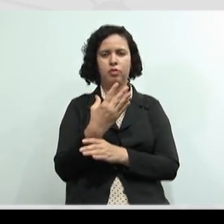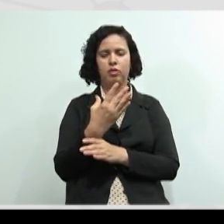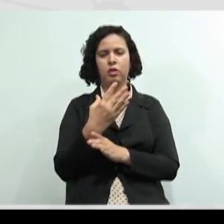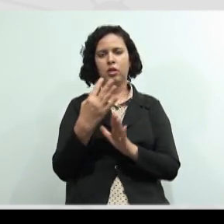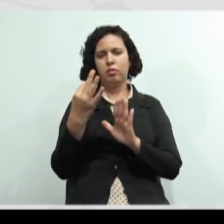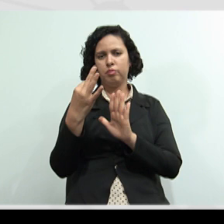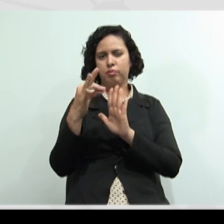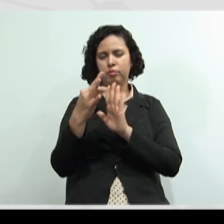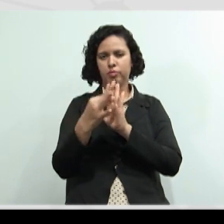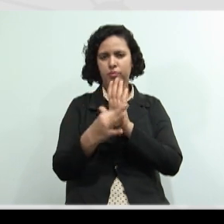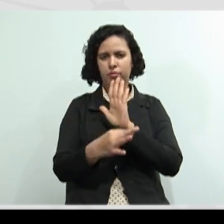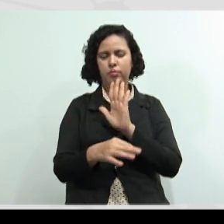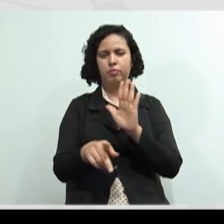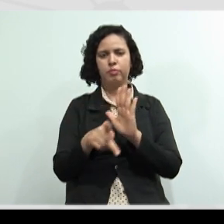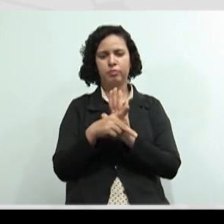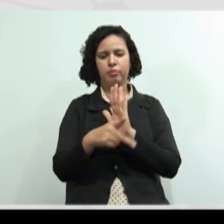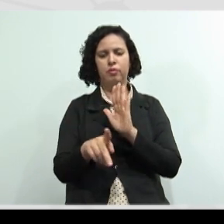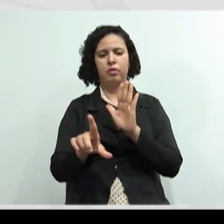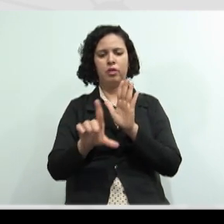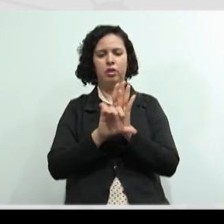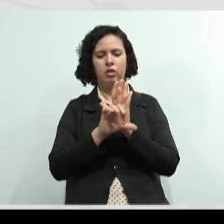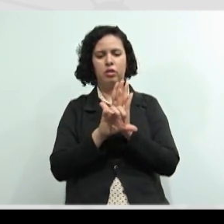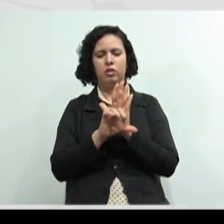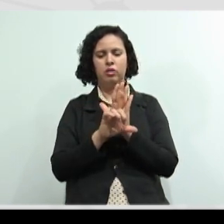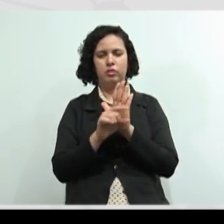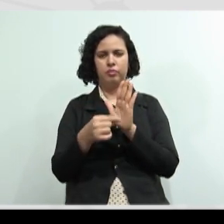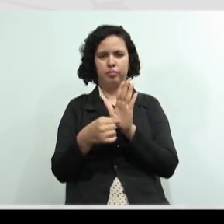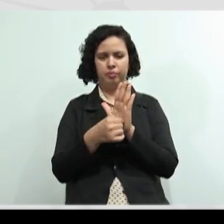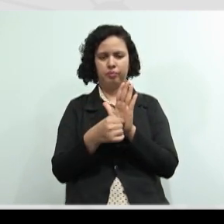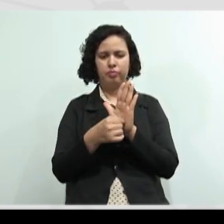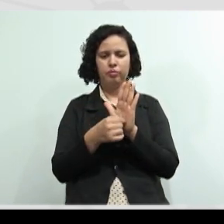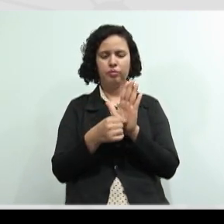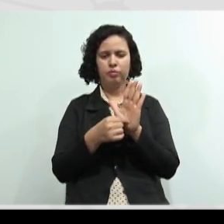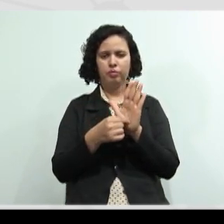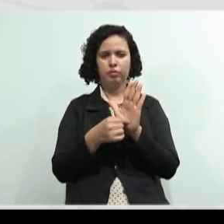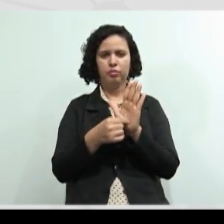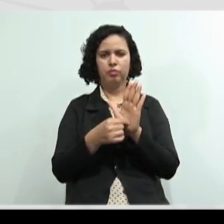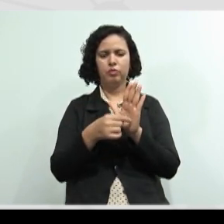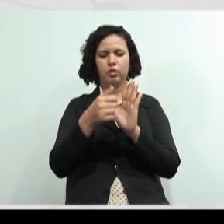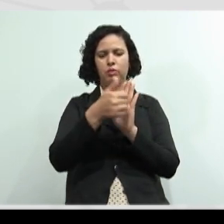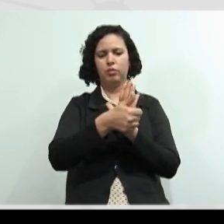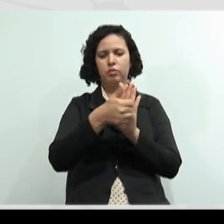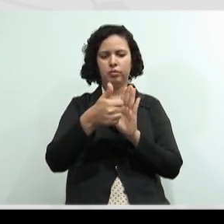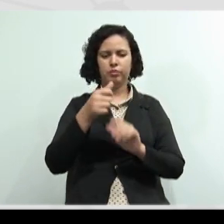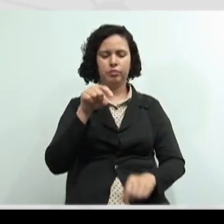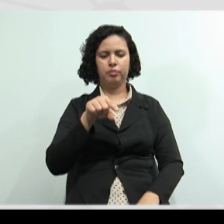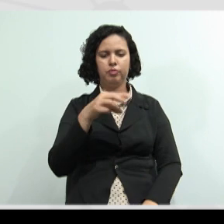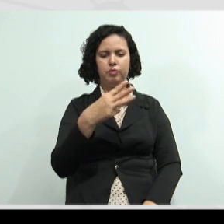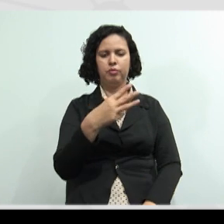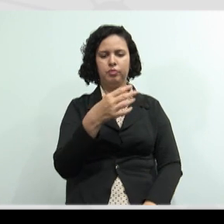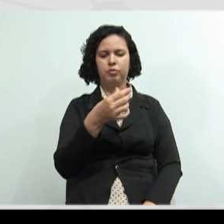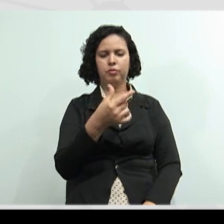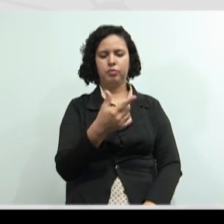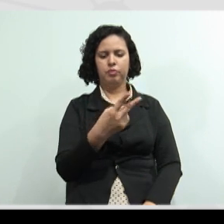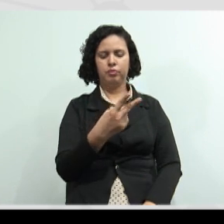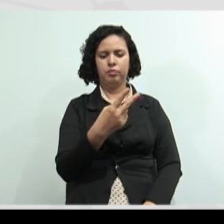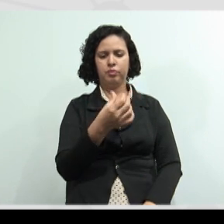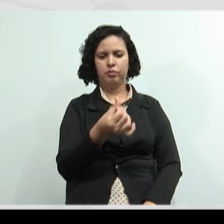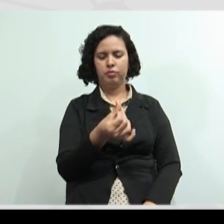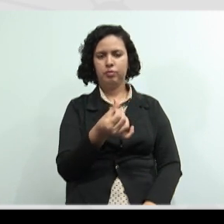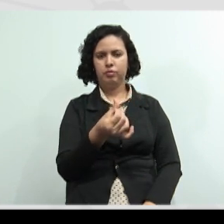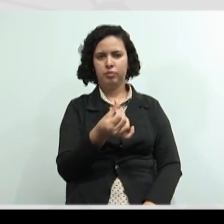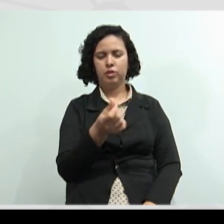previstos em lei. Essa é a lei aqui, gente, a Lei 11.000 326, vale a pena vocês